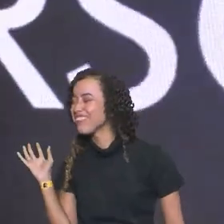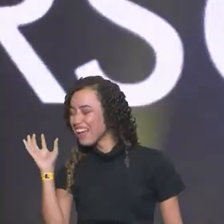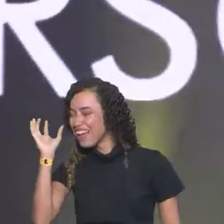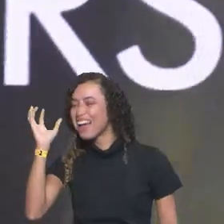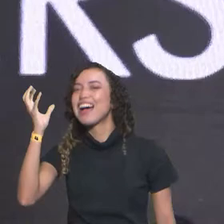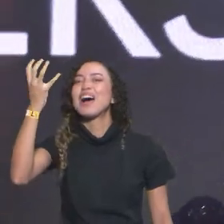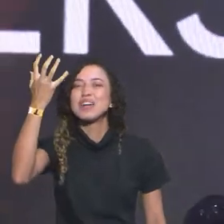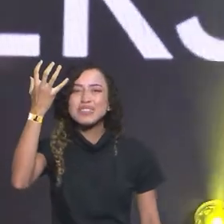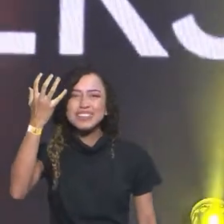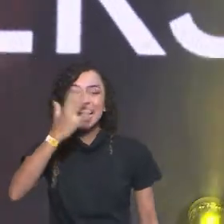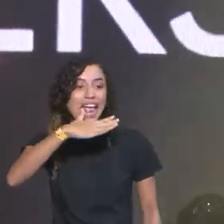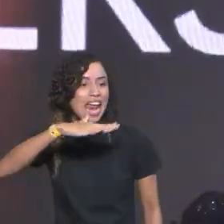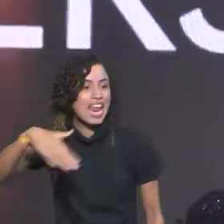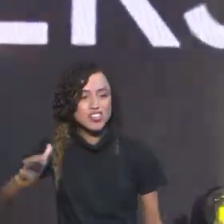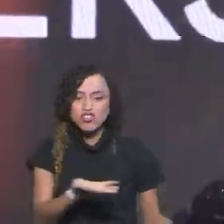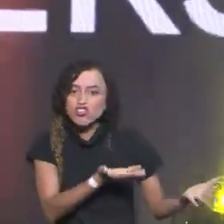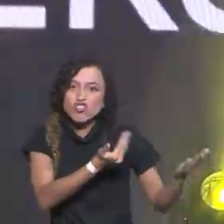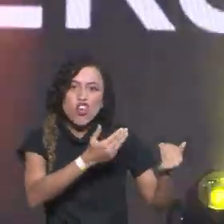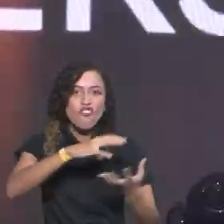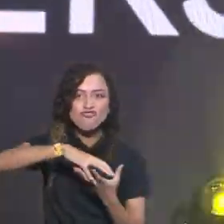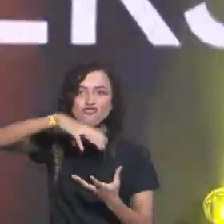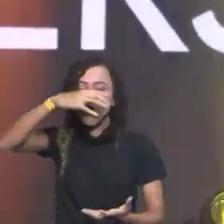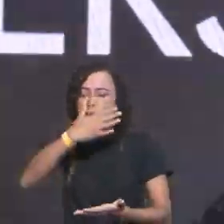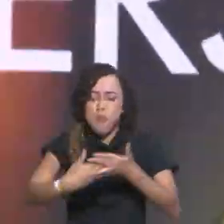crianças Jovens Titãs